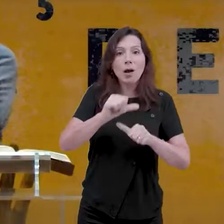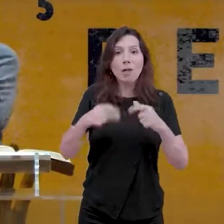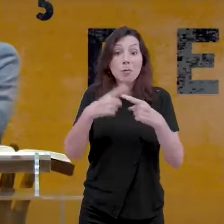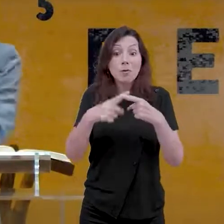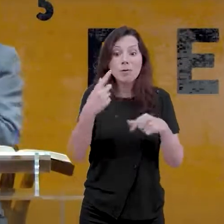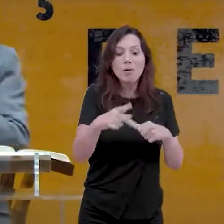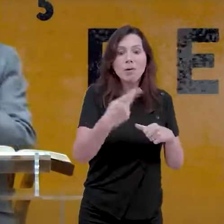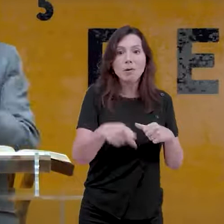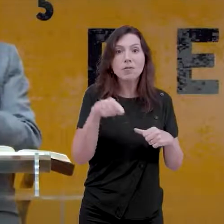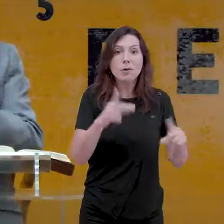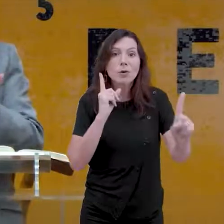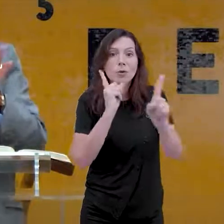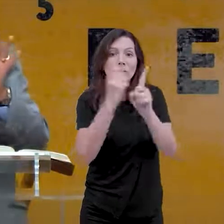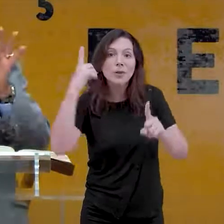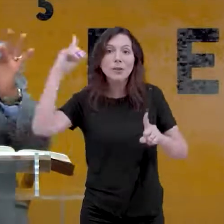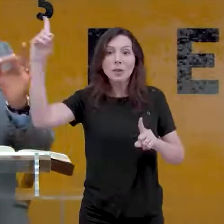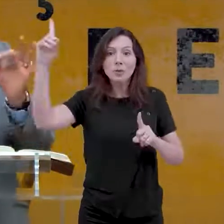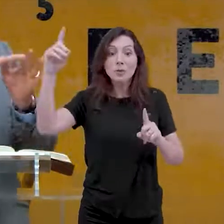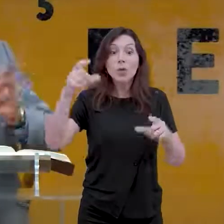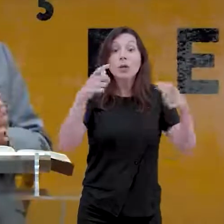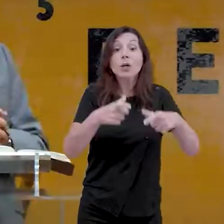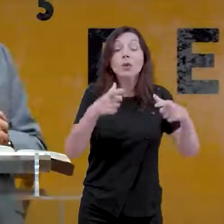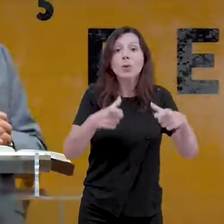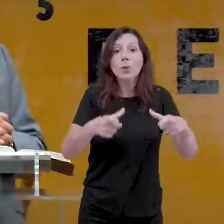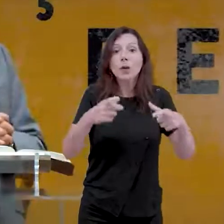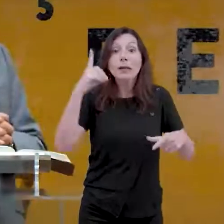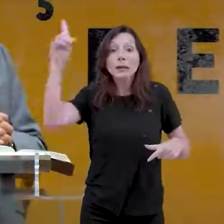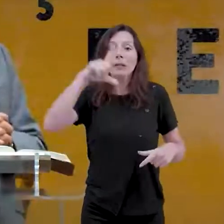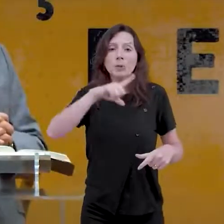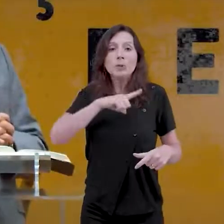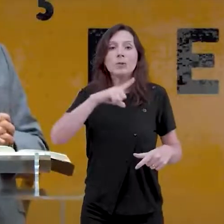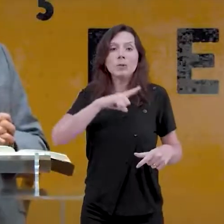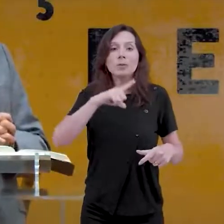Deus, e onde Deus está, coisas gloriosas acontecem.